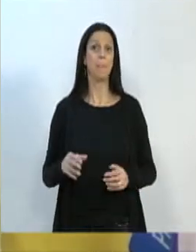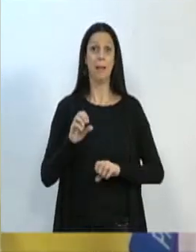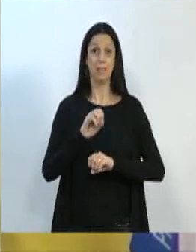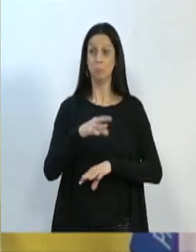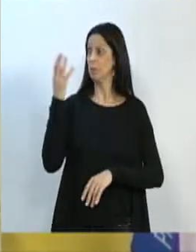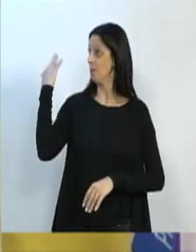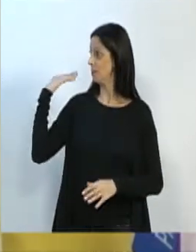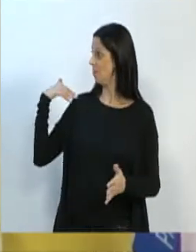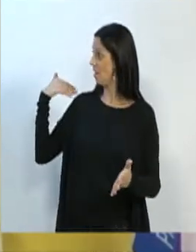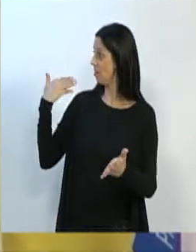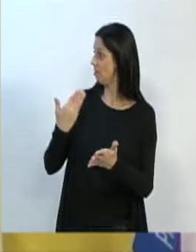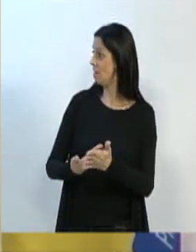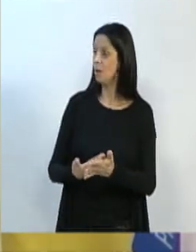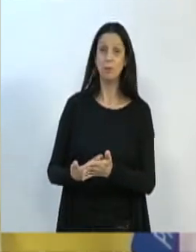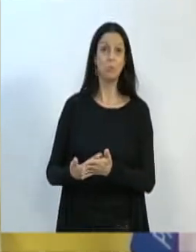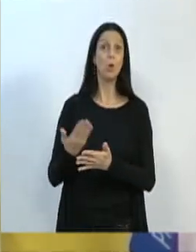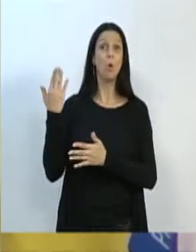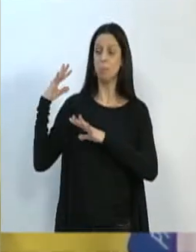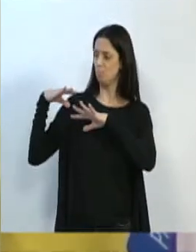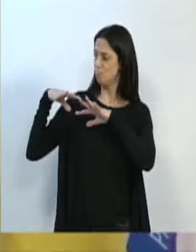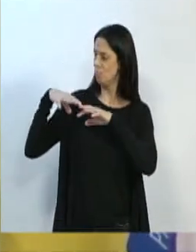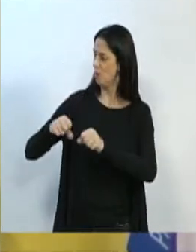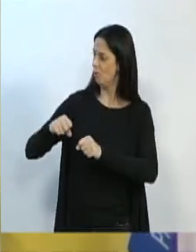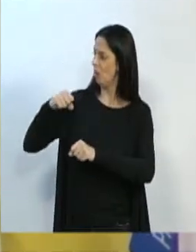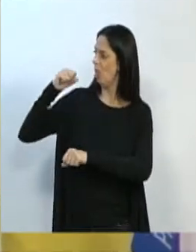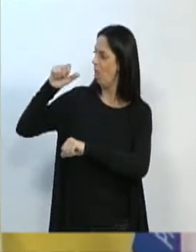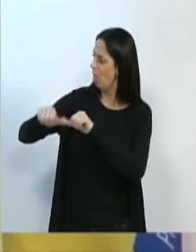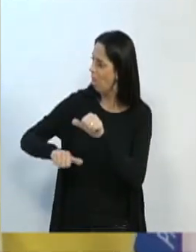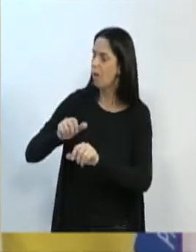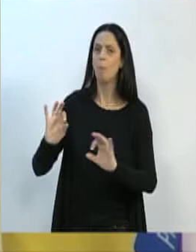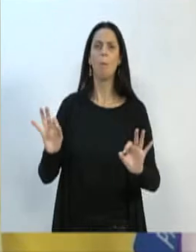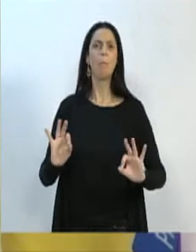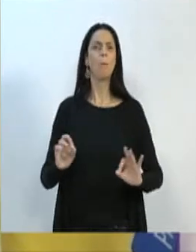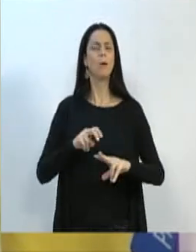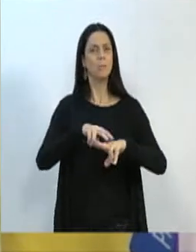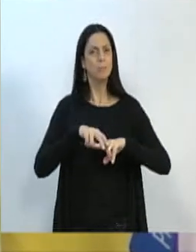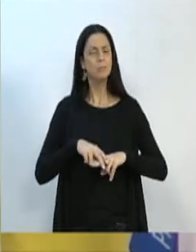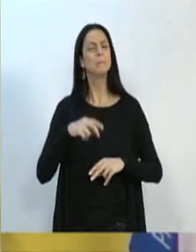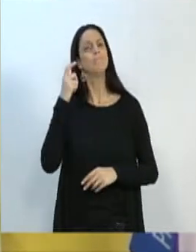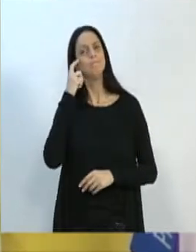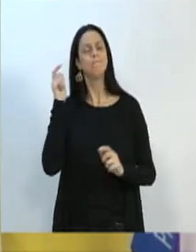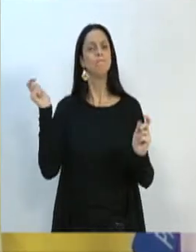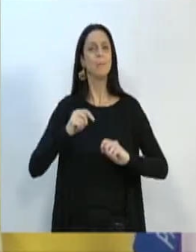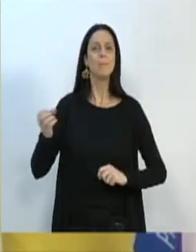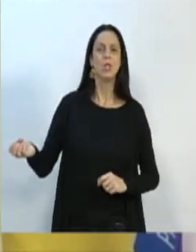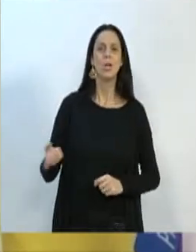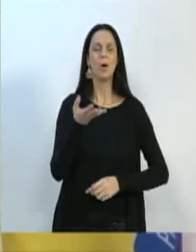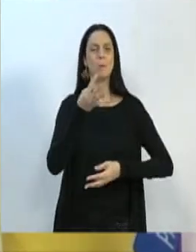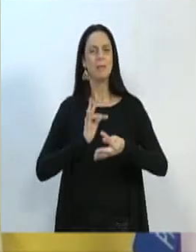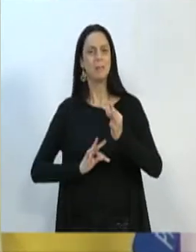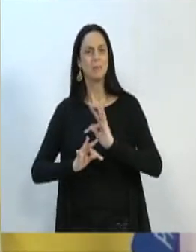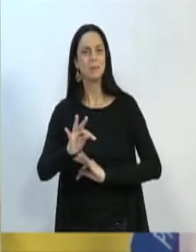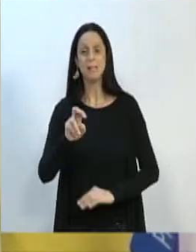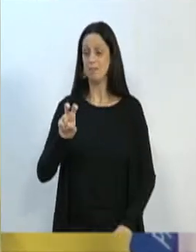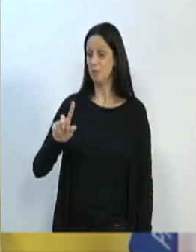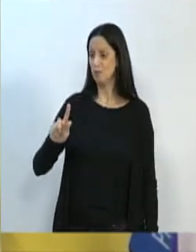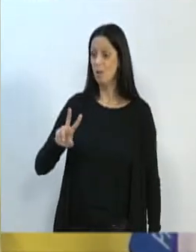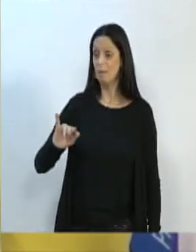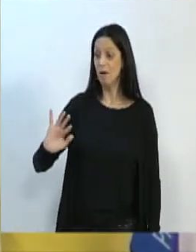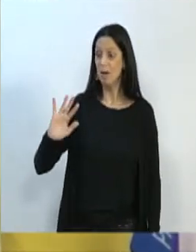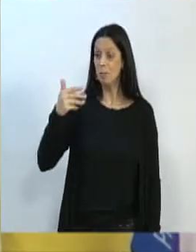início desde o império desde a colonização ela não mudou ainda eu acho que é um momento né as novas tecnologias as cinco já vai chegar